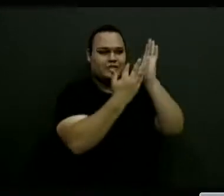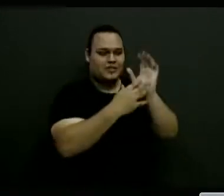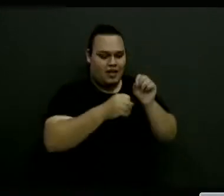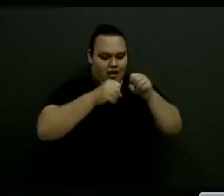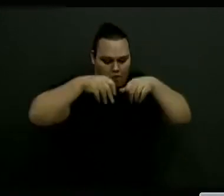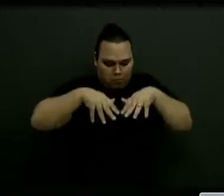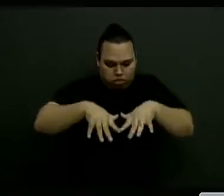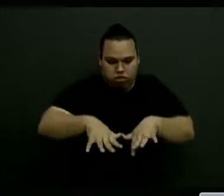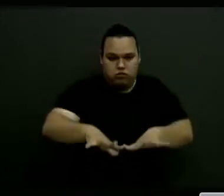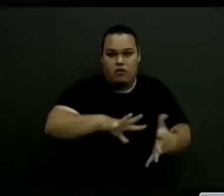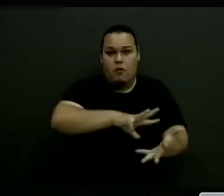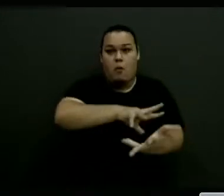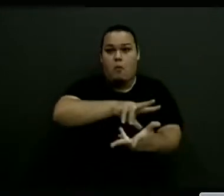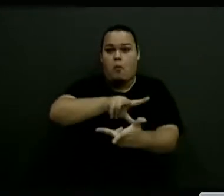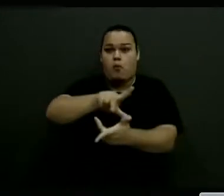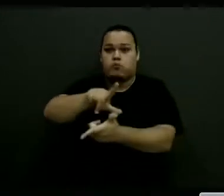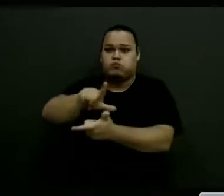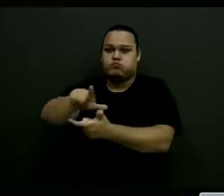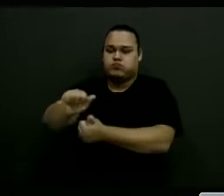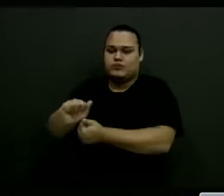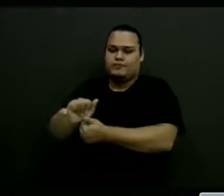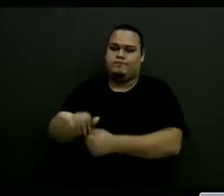Alguma vez nós oramos assim profundamente?